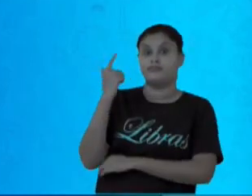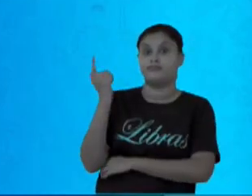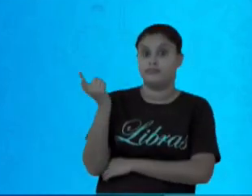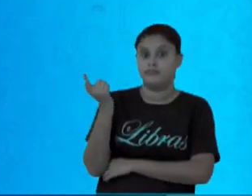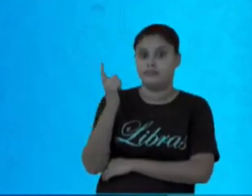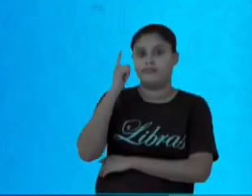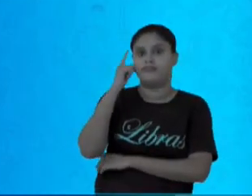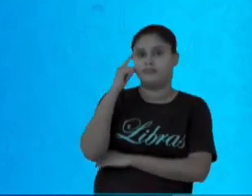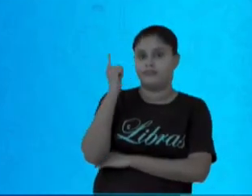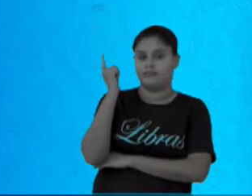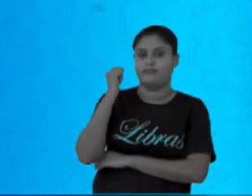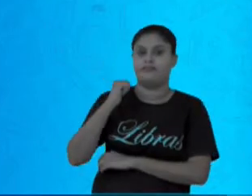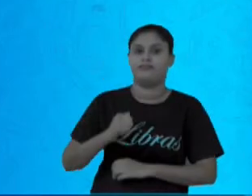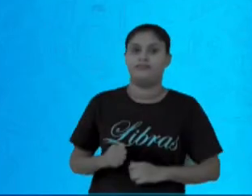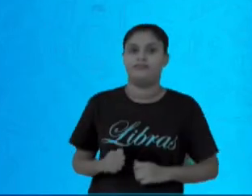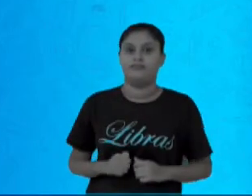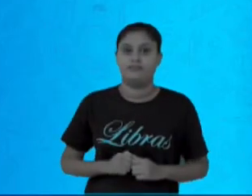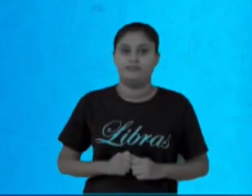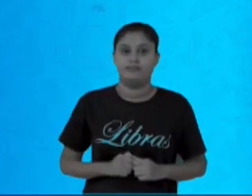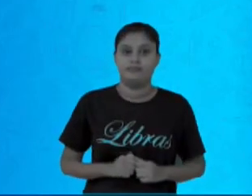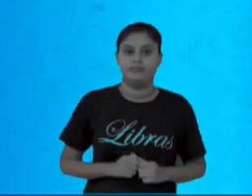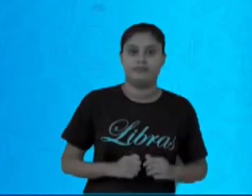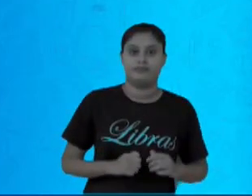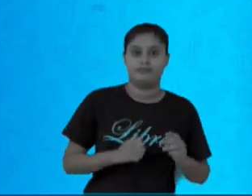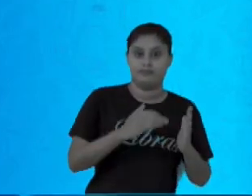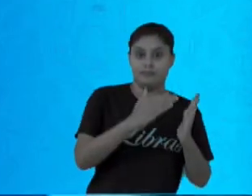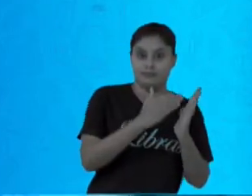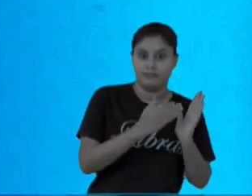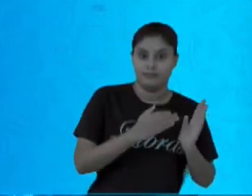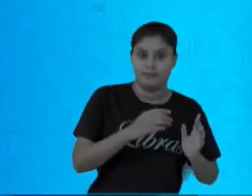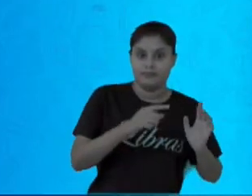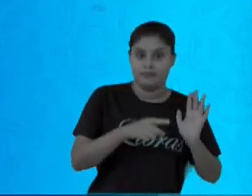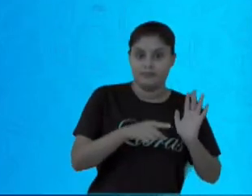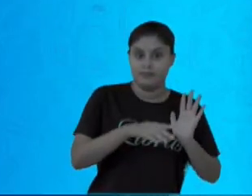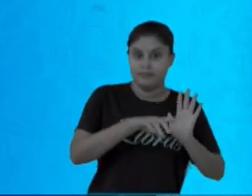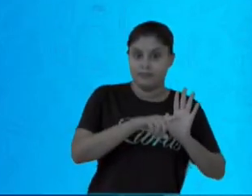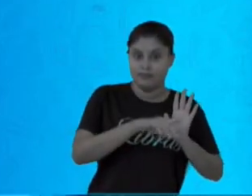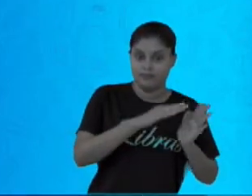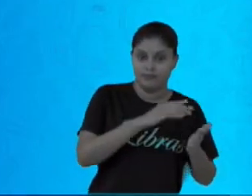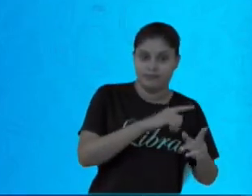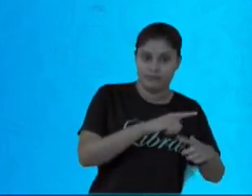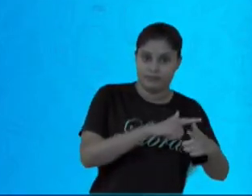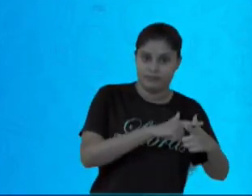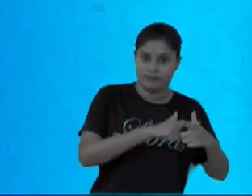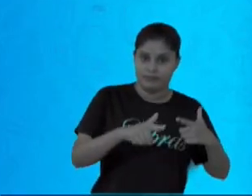do arrendatário, que é a divisão da produção que acontece naquela terra.